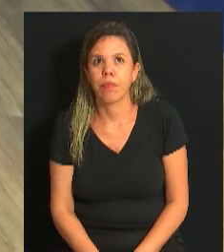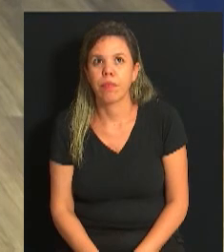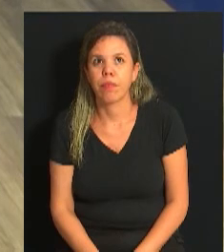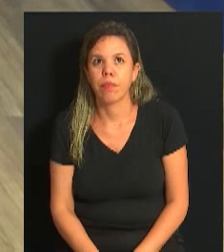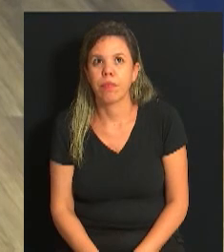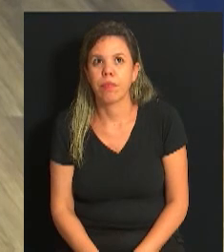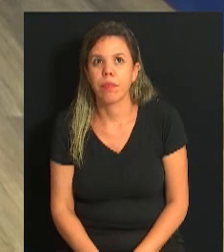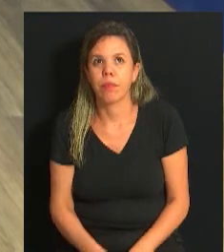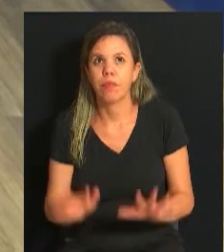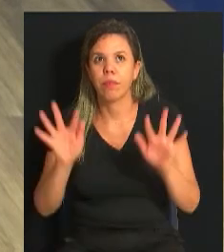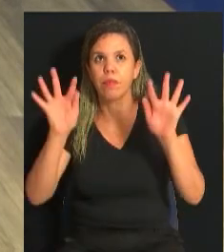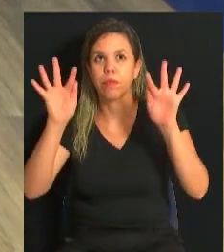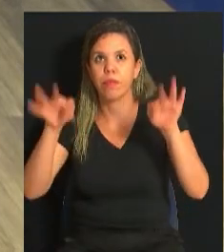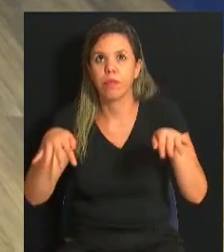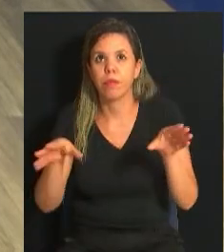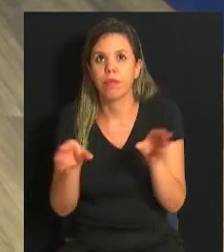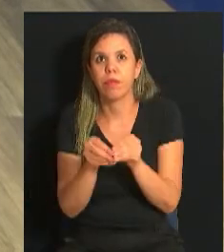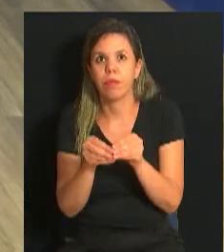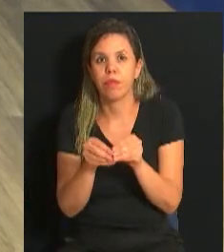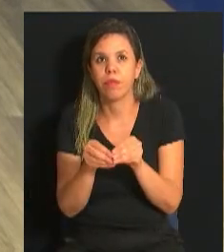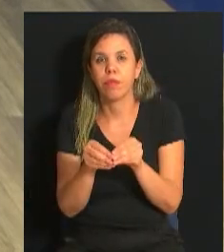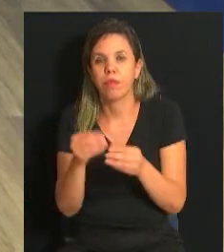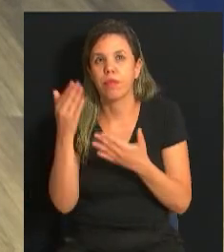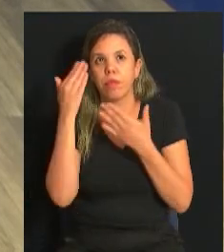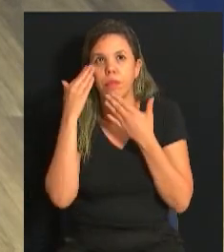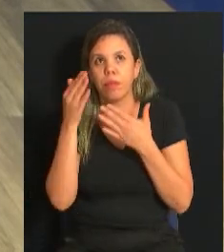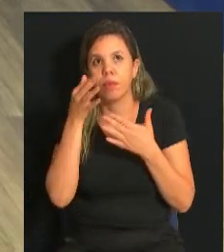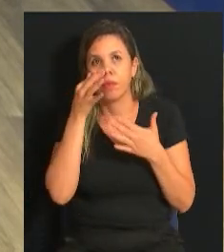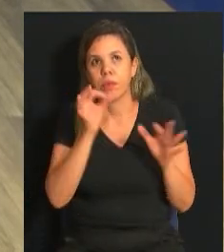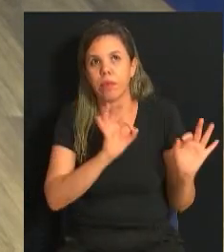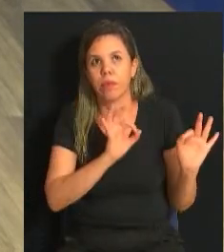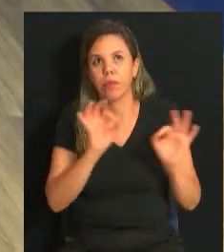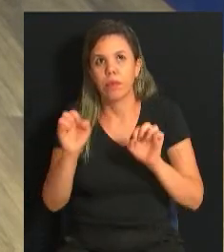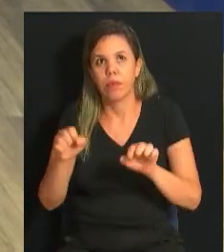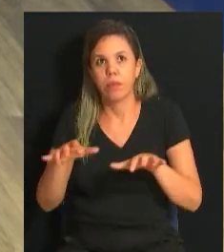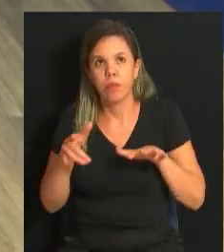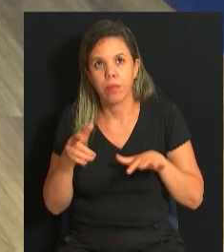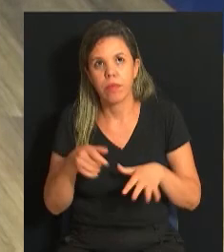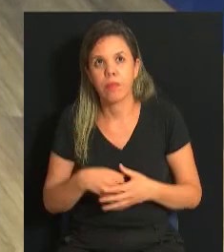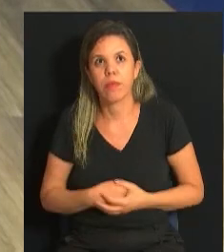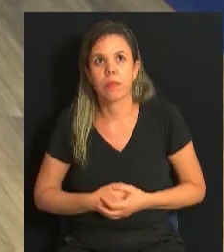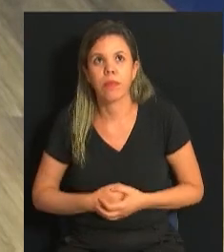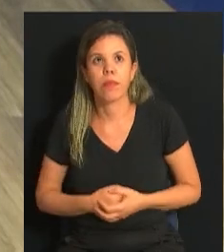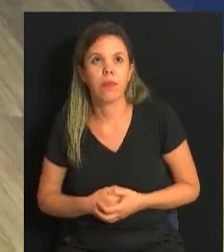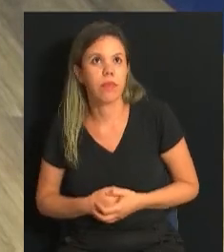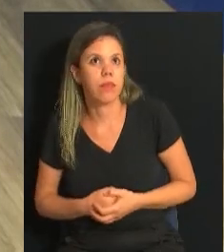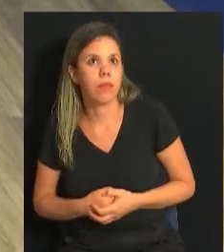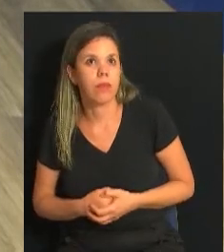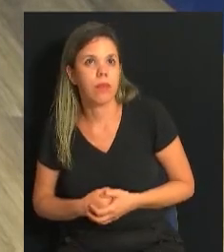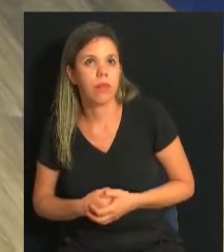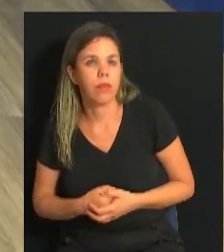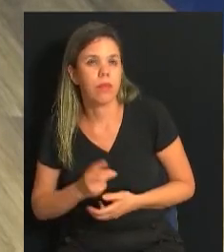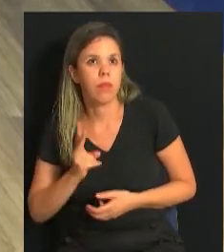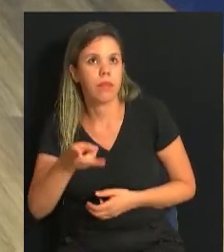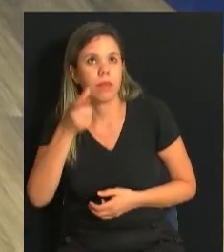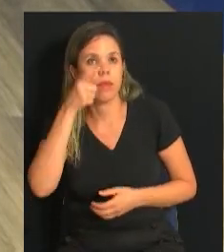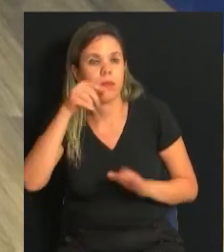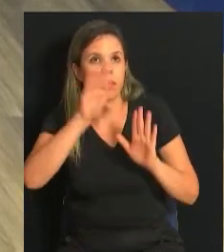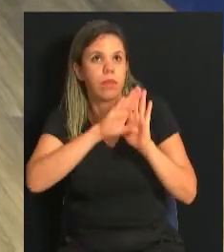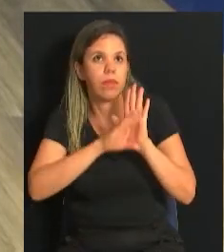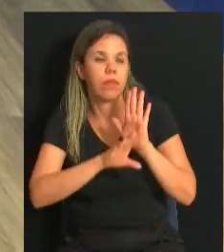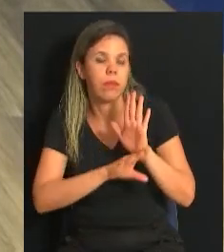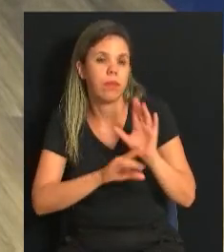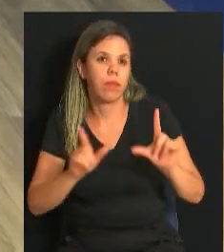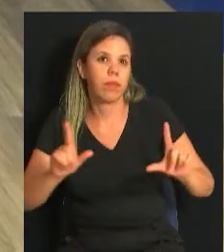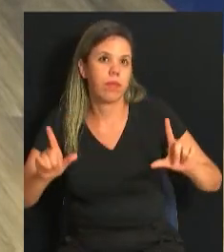E o camarão notícia fica por aqui Muito obrigado pela sua companhia pela sua audiência continue